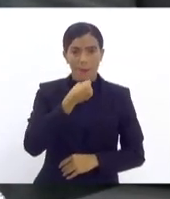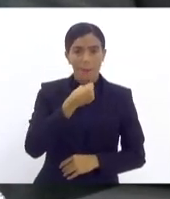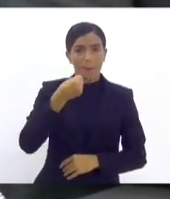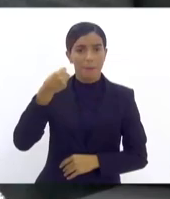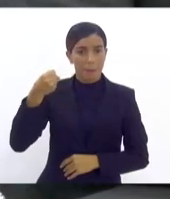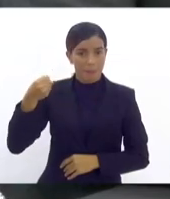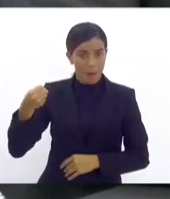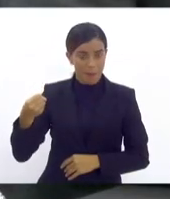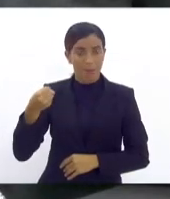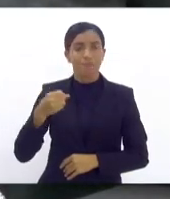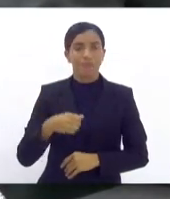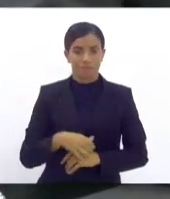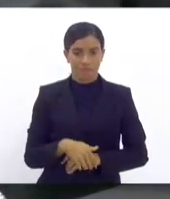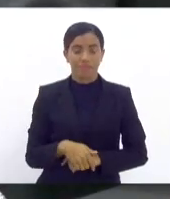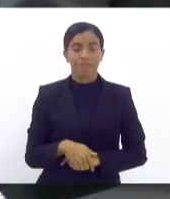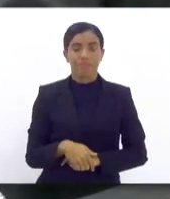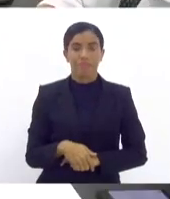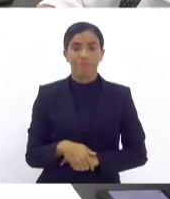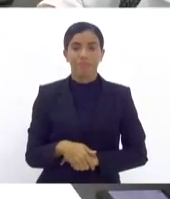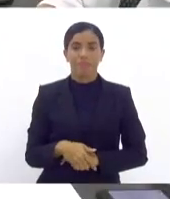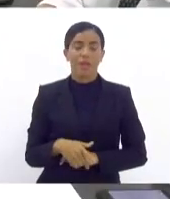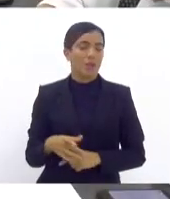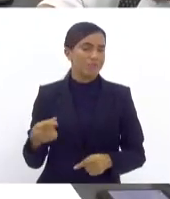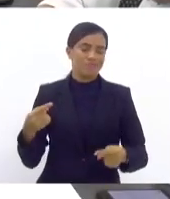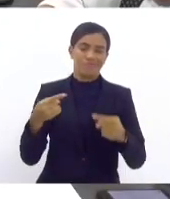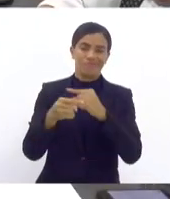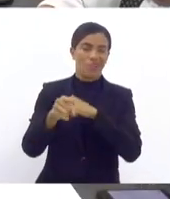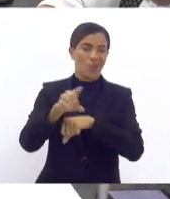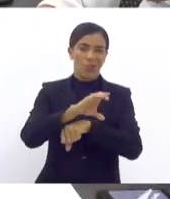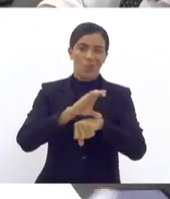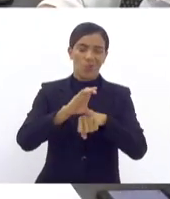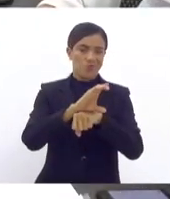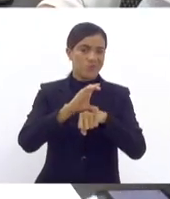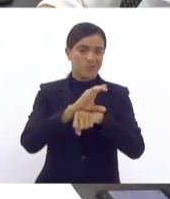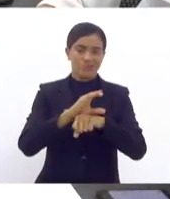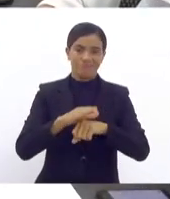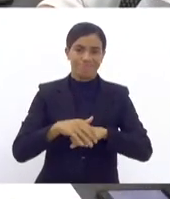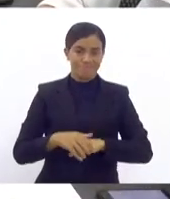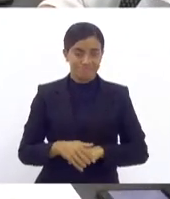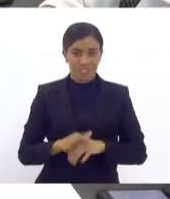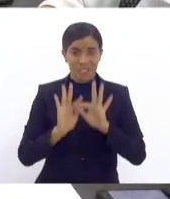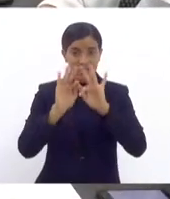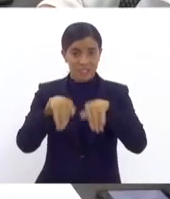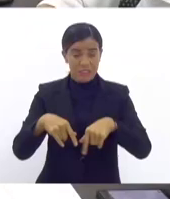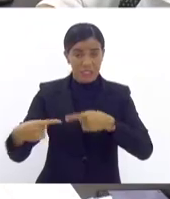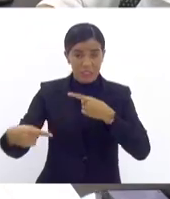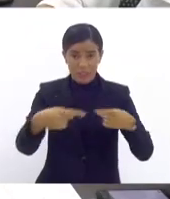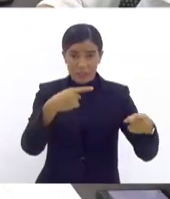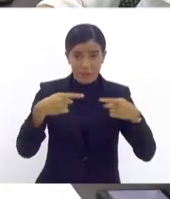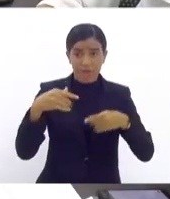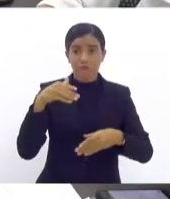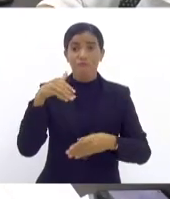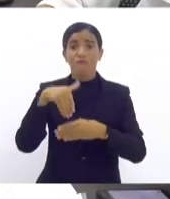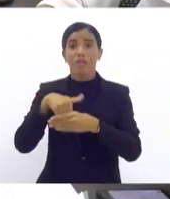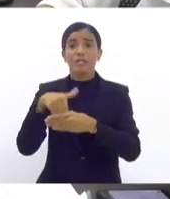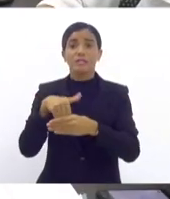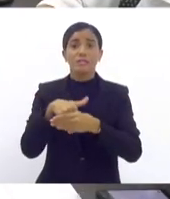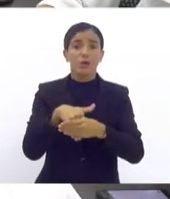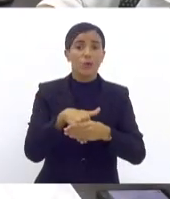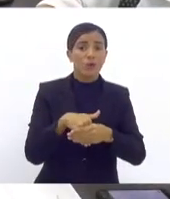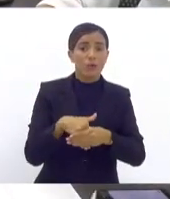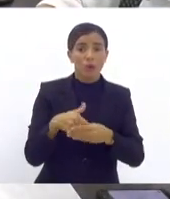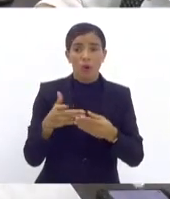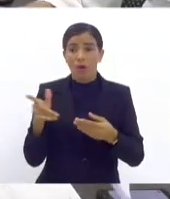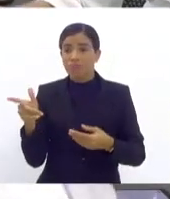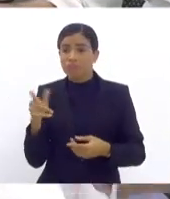relatoria. Parecer pela incondicionalidade. Em discussão. Encerrada a discussão, em votação. Senhores que